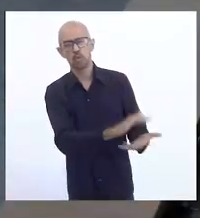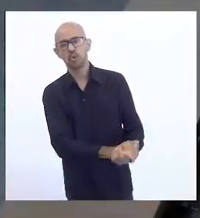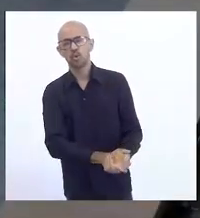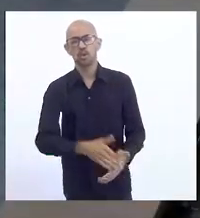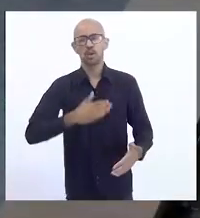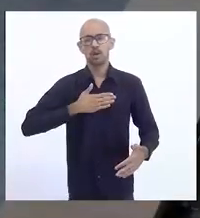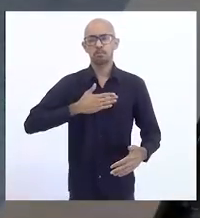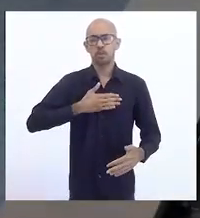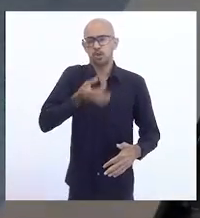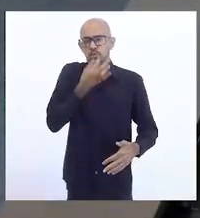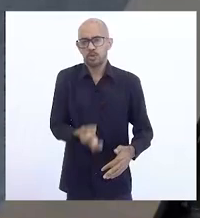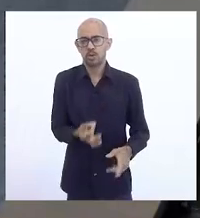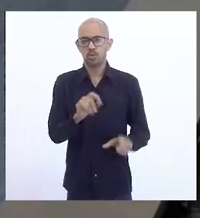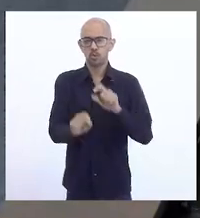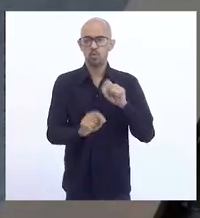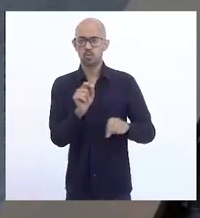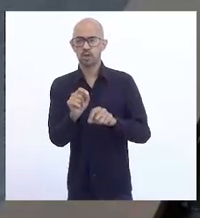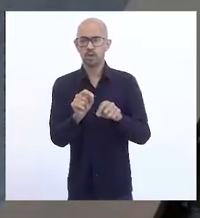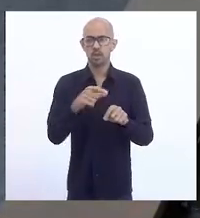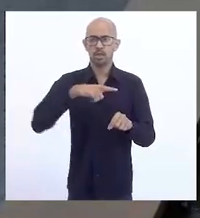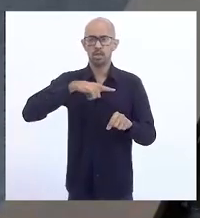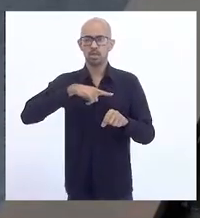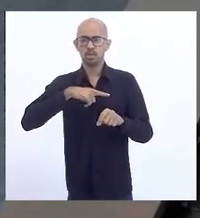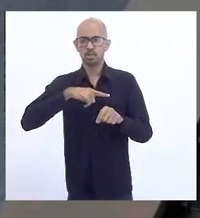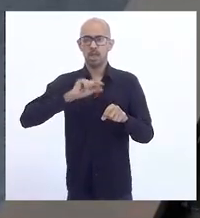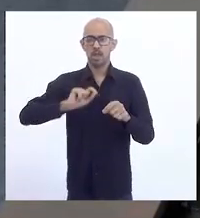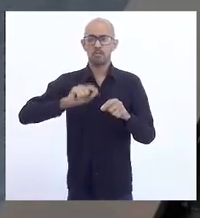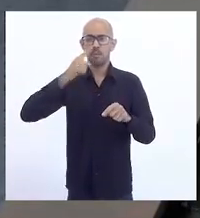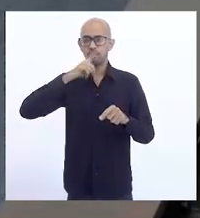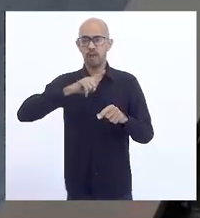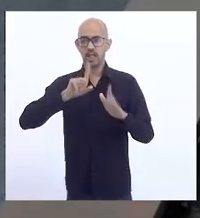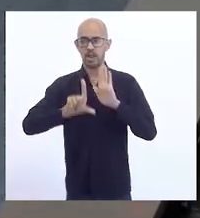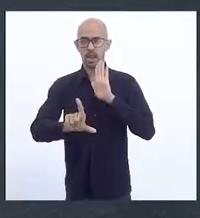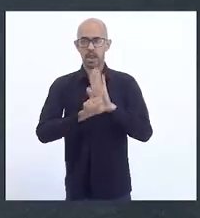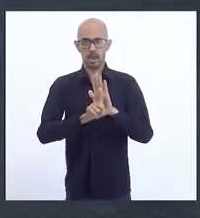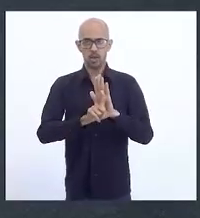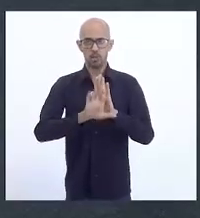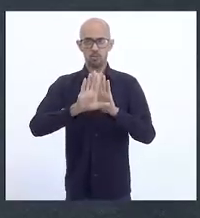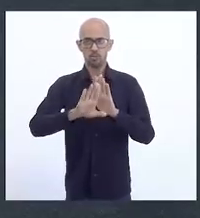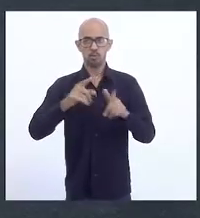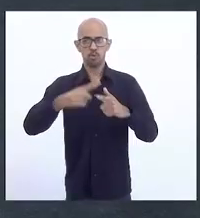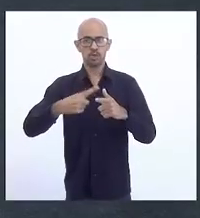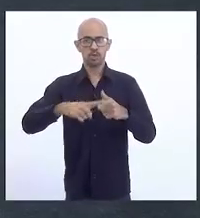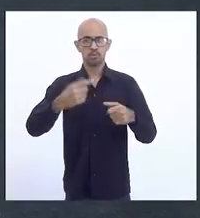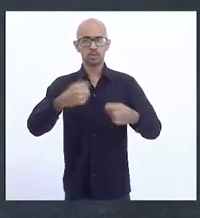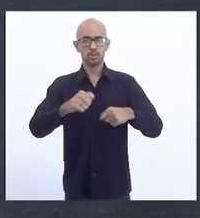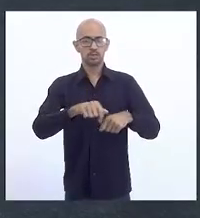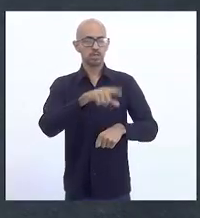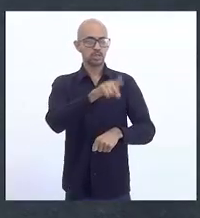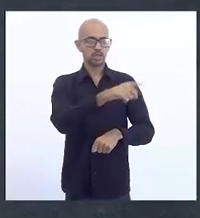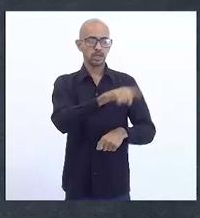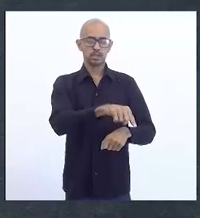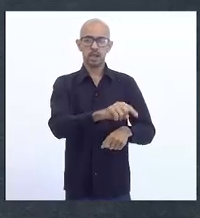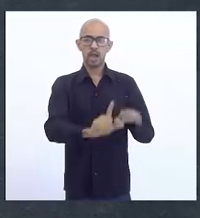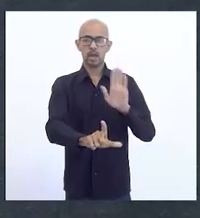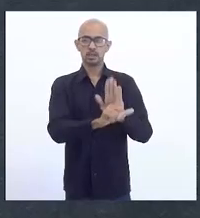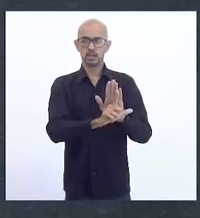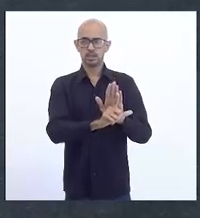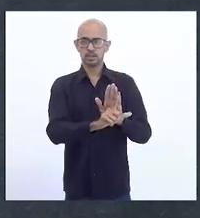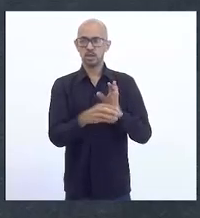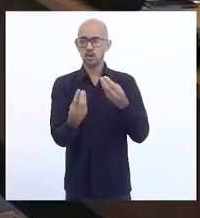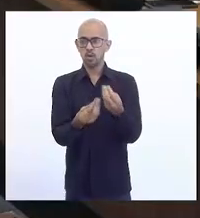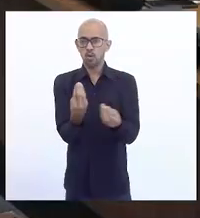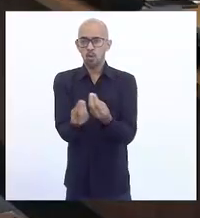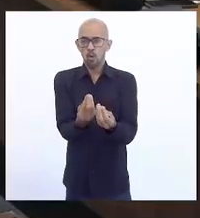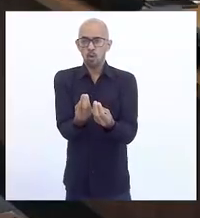entendimento, tem uma ilegalidade, porque tinha que se extinguir as leis. Como é que mantém